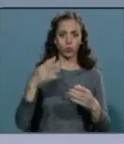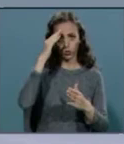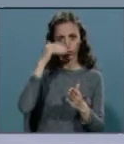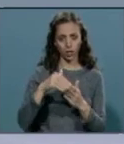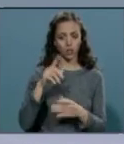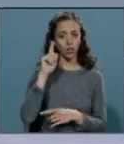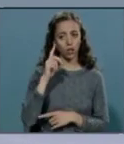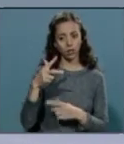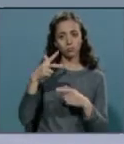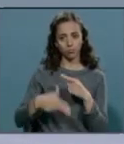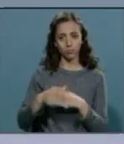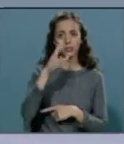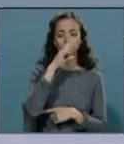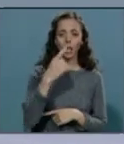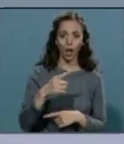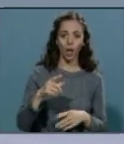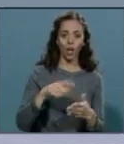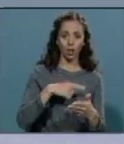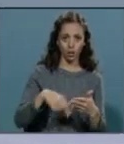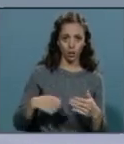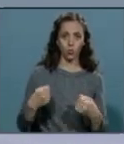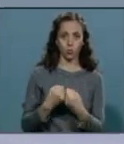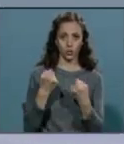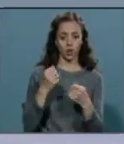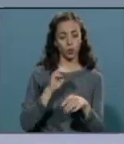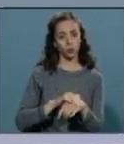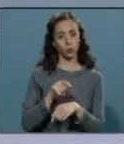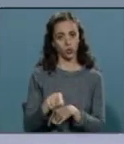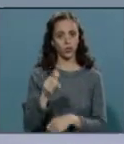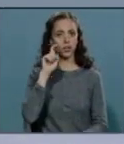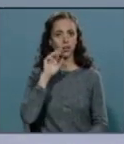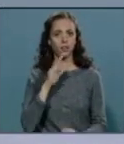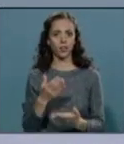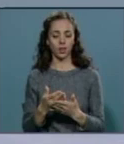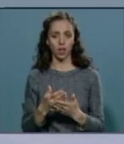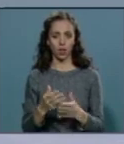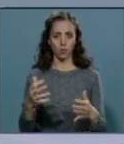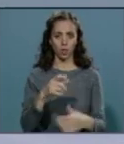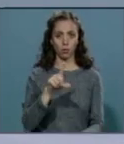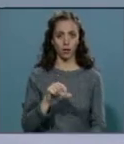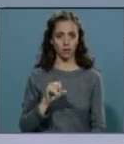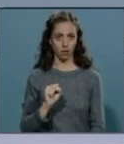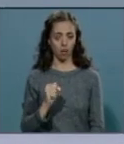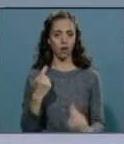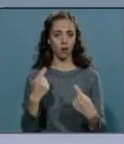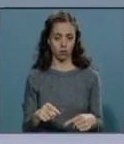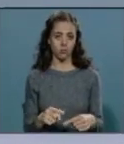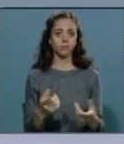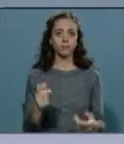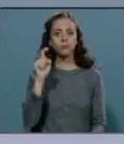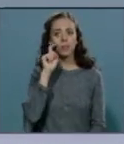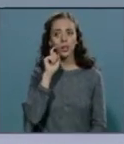e se houvesse cancelamento da condução porque desta forma garante o marítimo na primeira liga e o